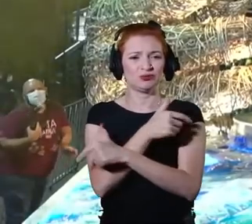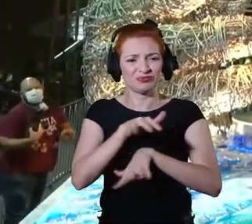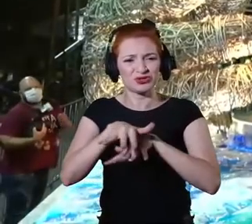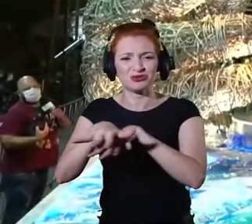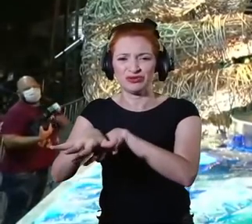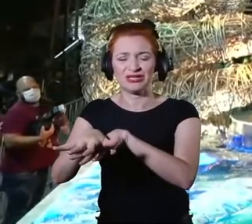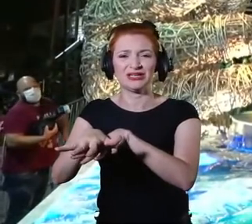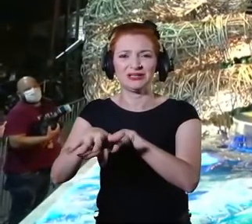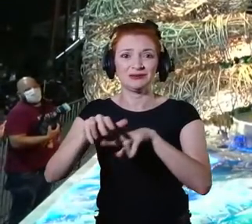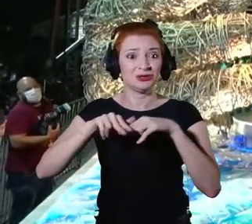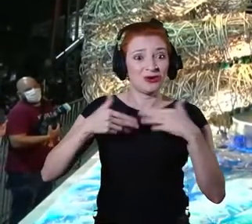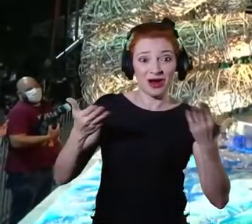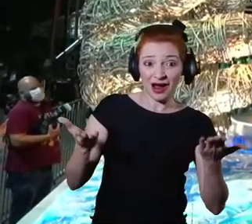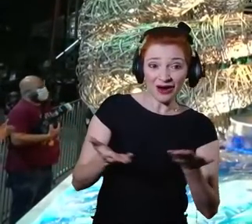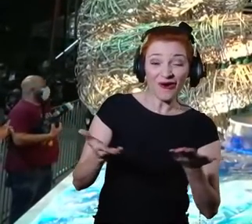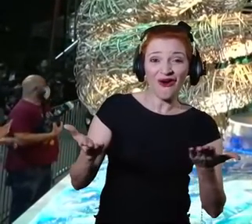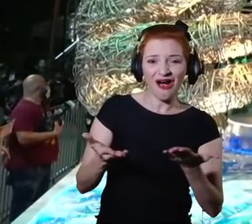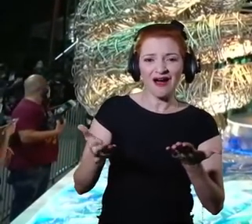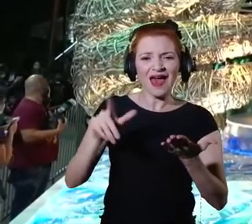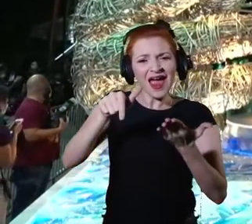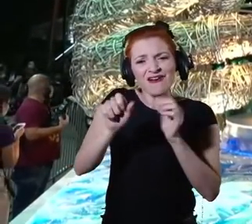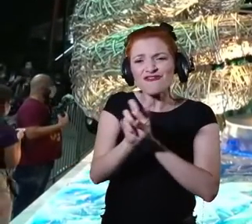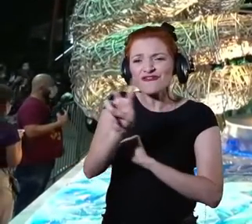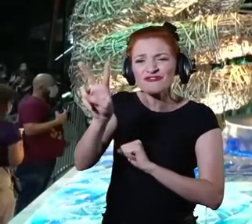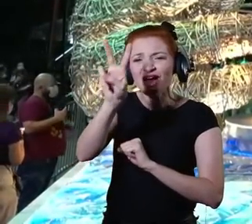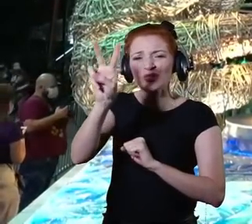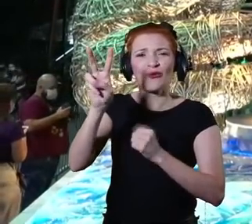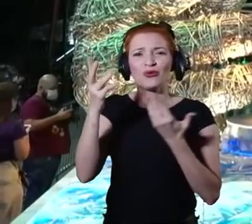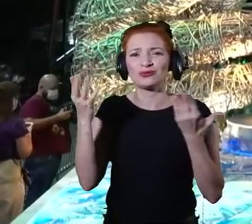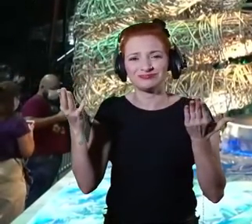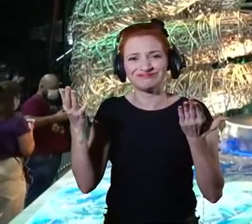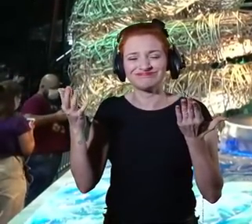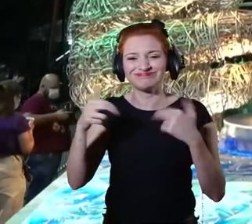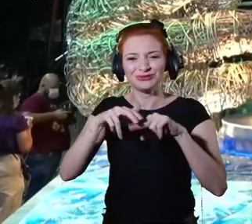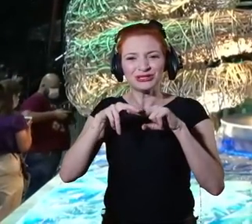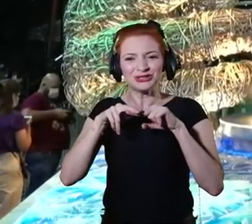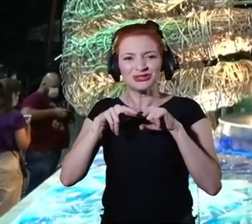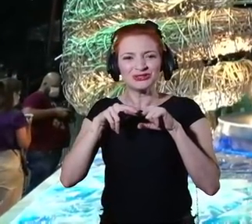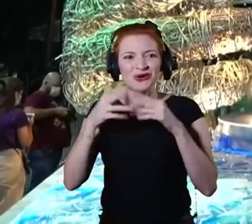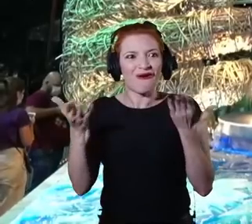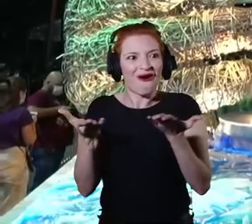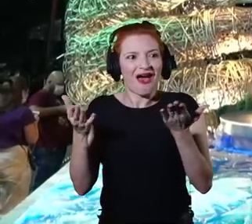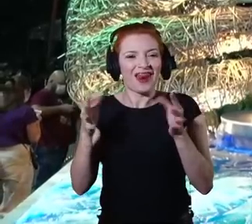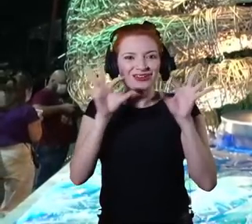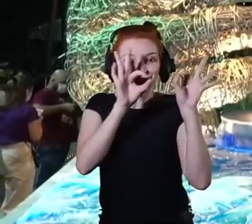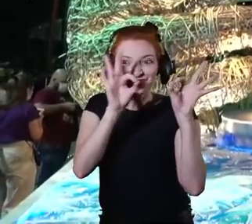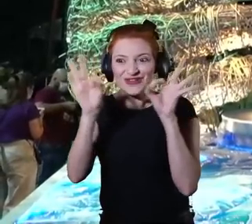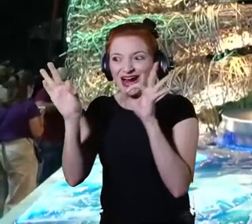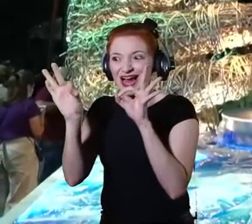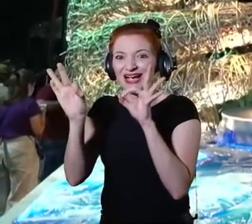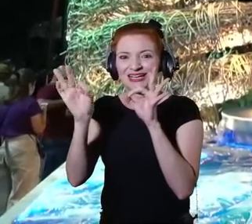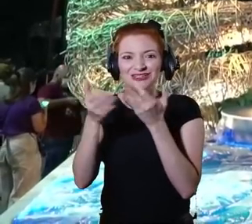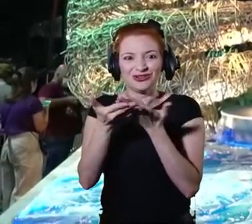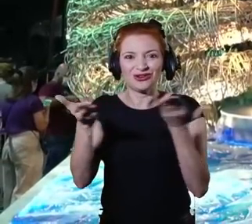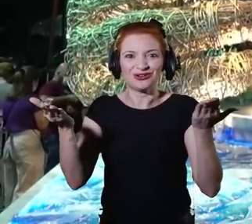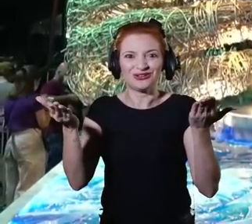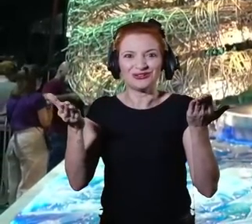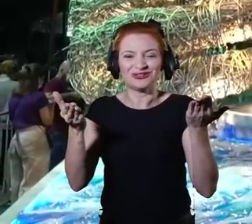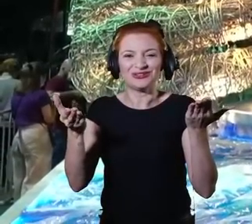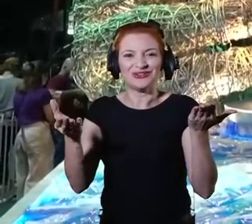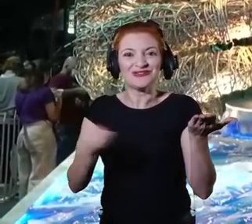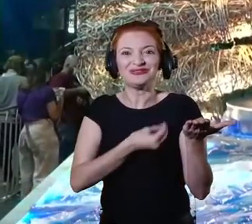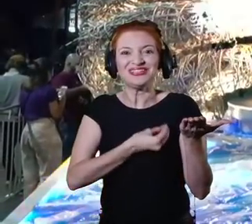uma das formas que a gente tem de valorizar poder estar aqui assistindo o desfile com vida,